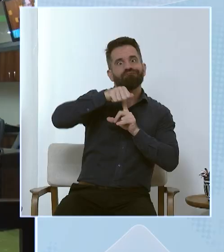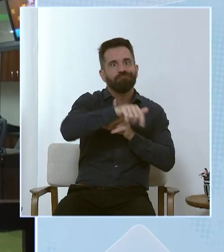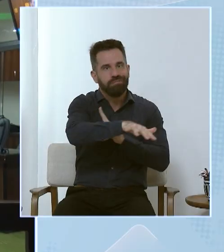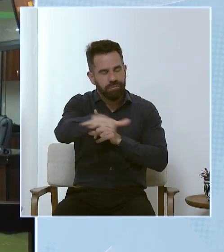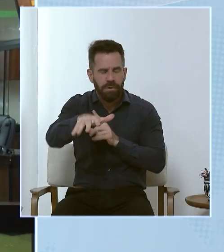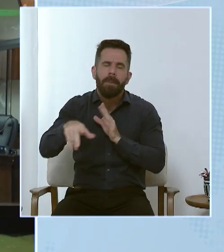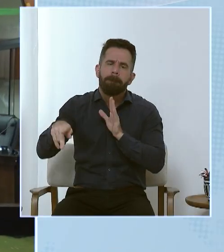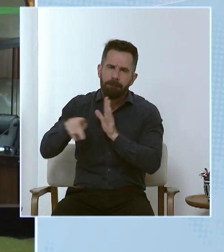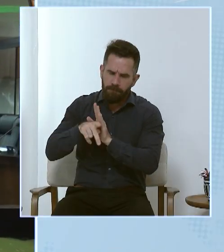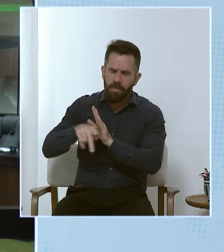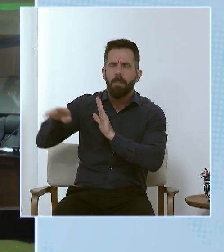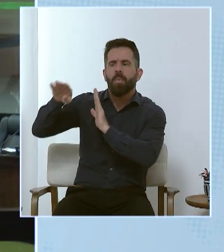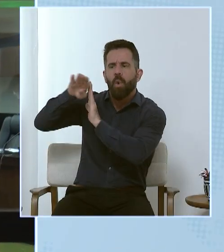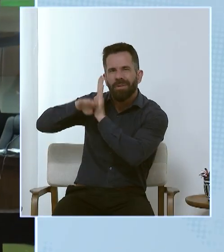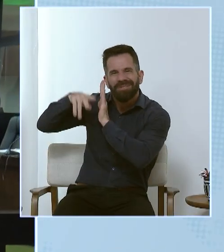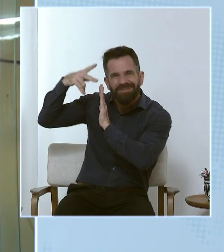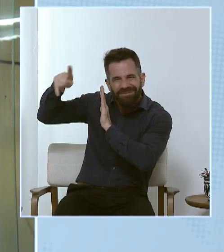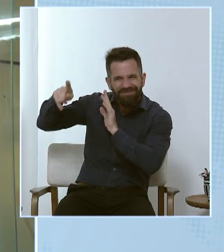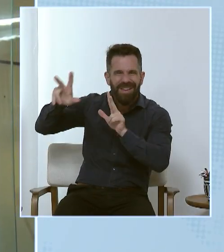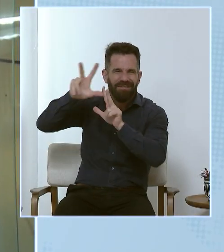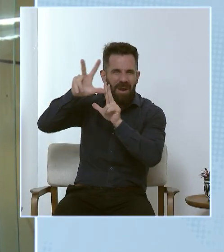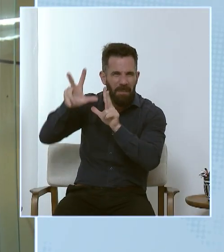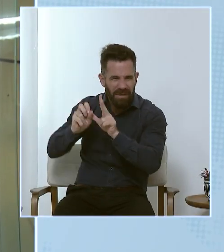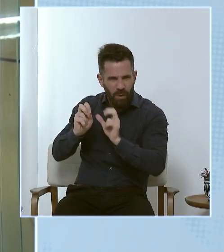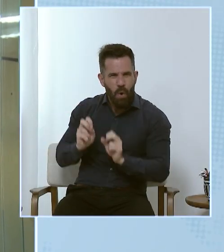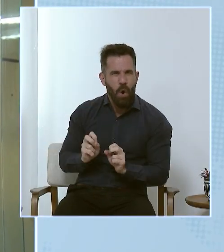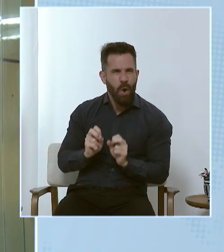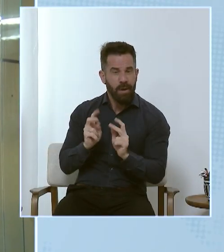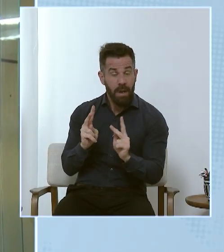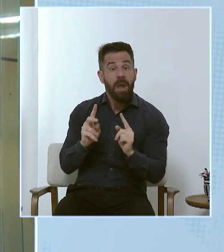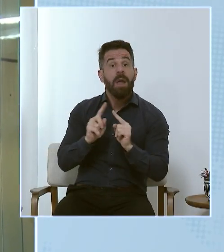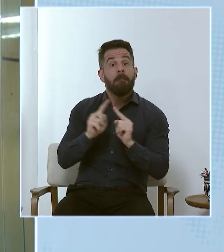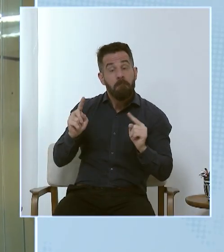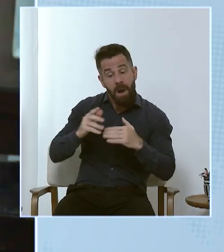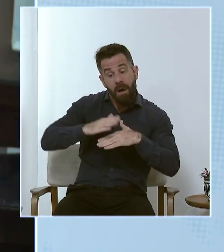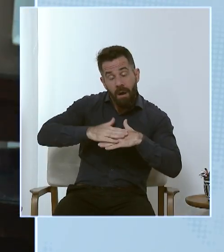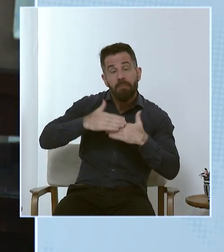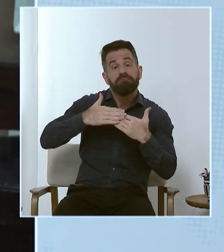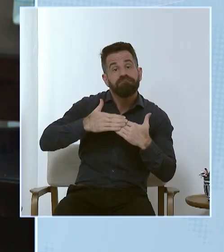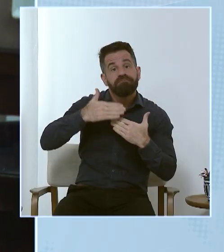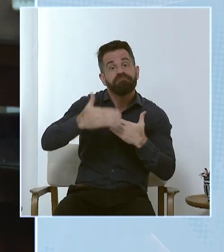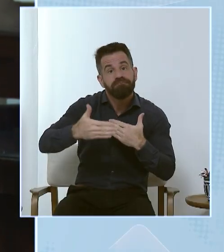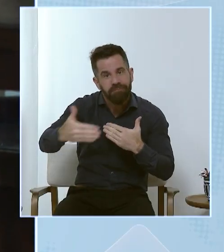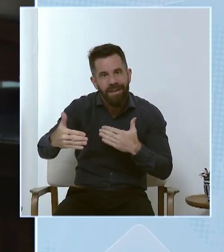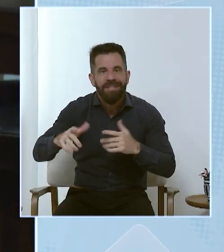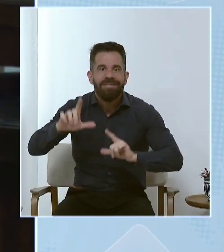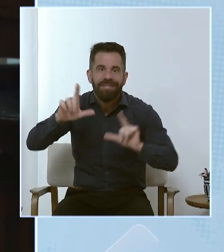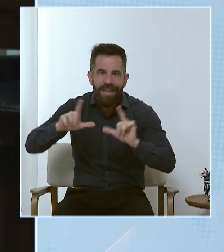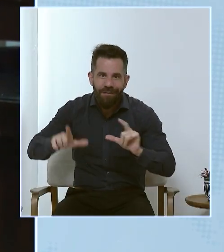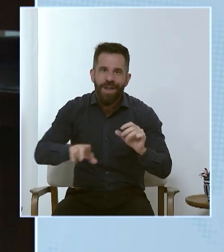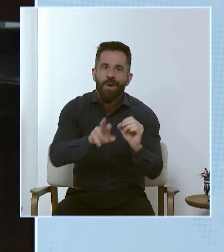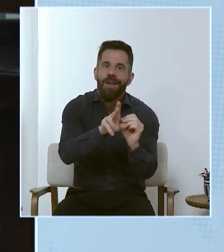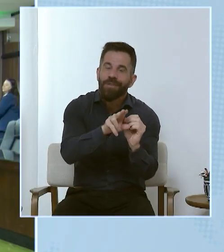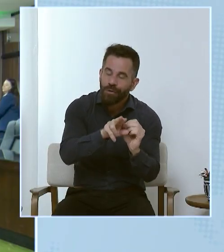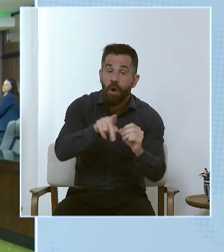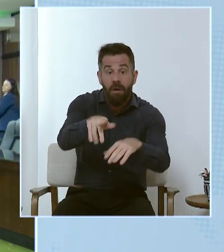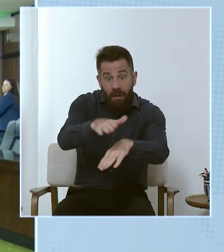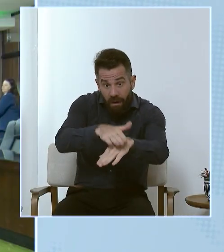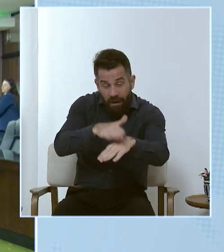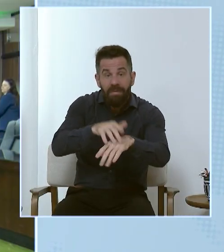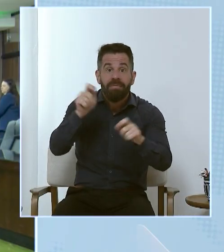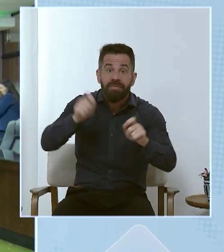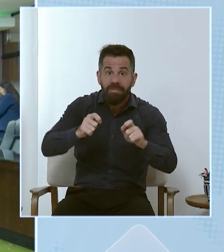exibindo integralmente o conteúdo da TV Brasil, mas aos poucos a TV UFJ vai conseguir